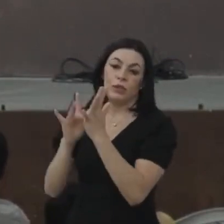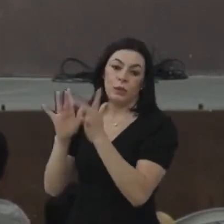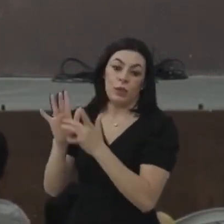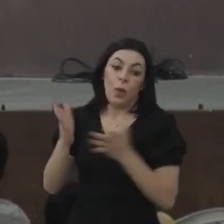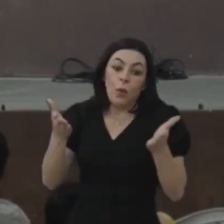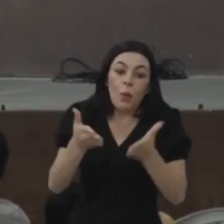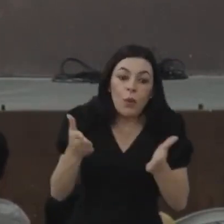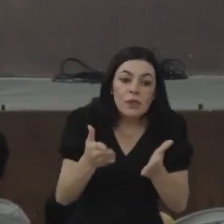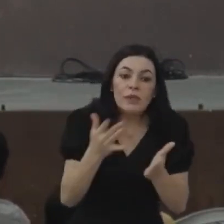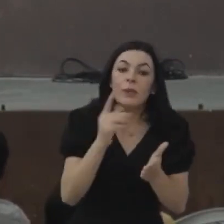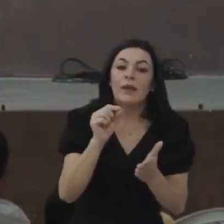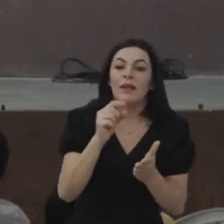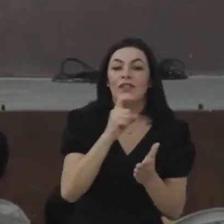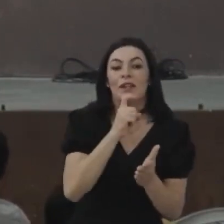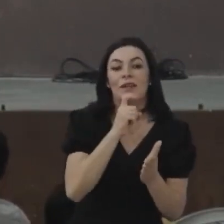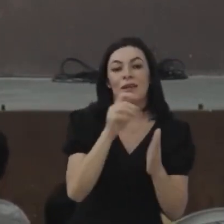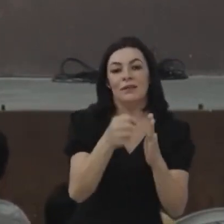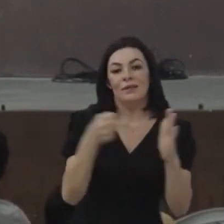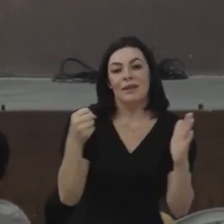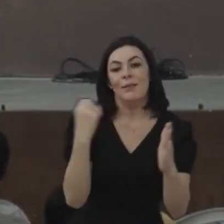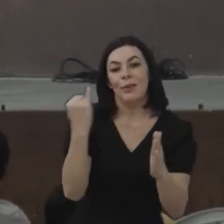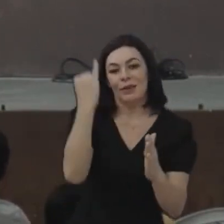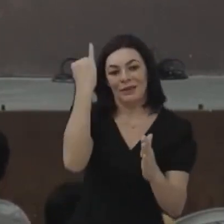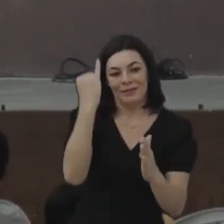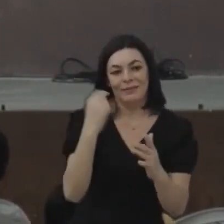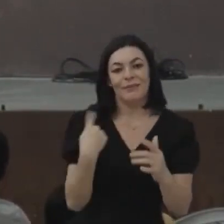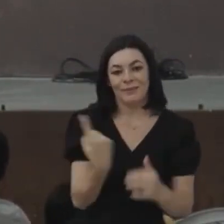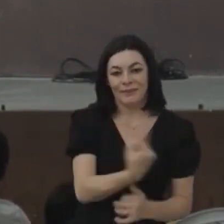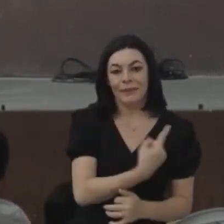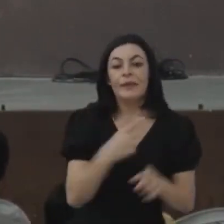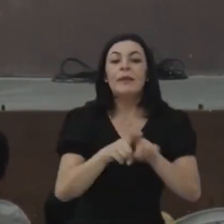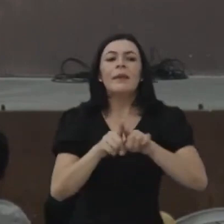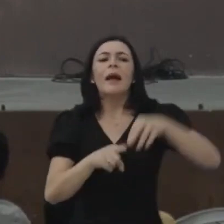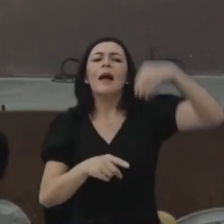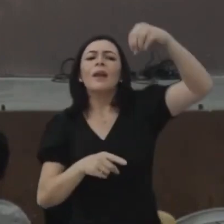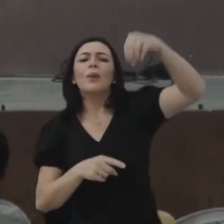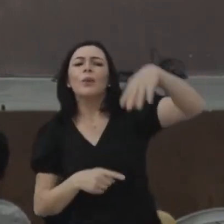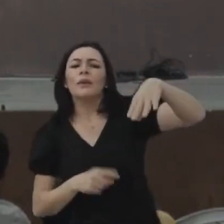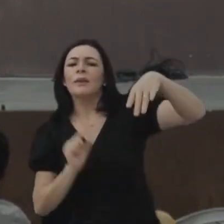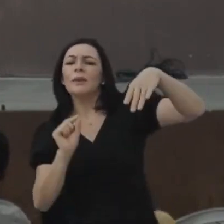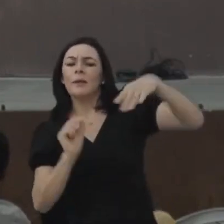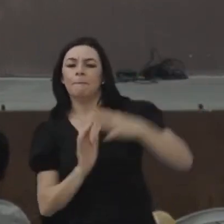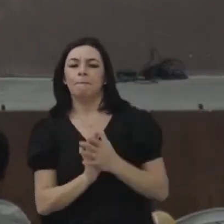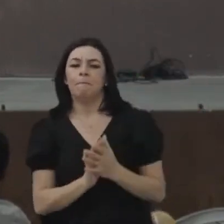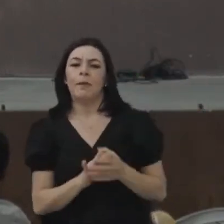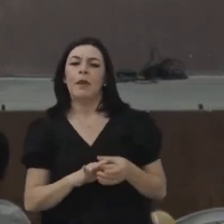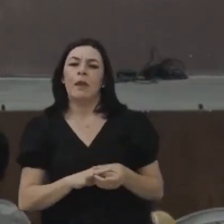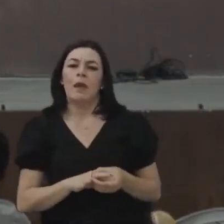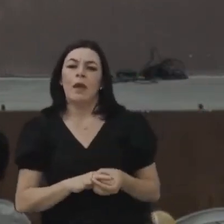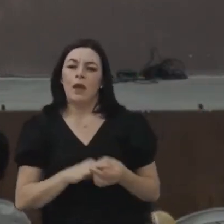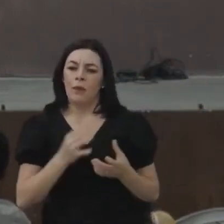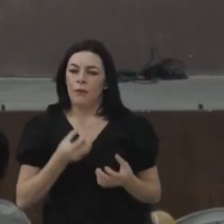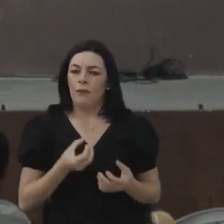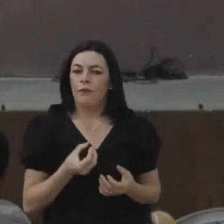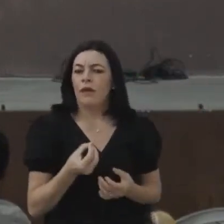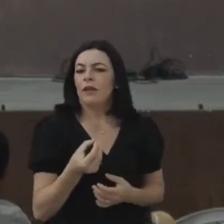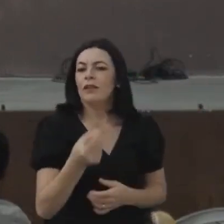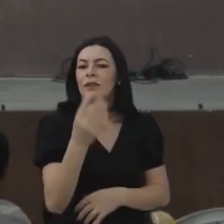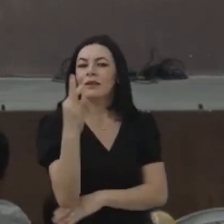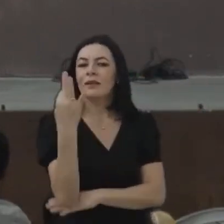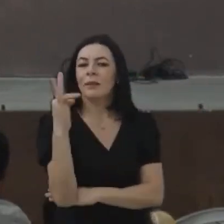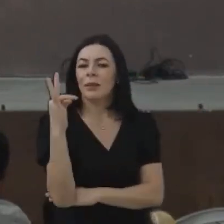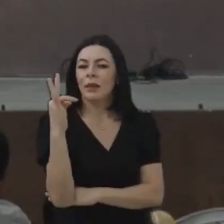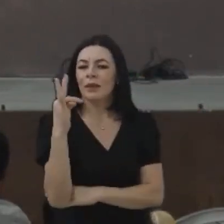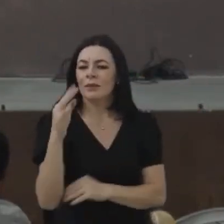luz, que é outro problema que Jesus aponta aqui, certa vez eu viajando para Taperoá com